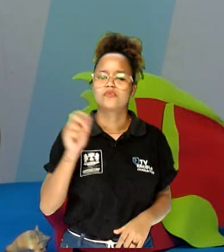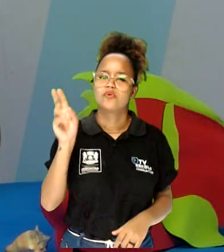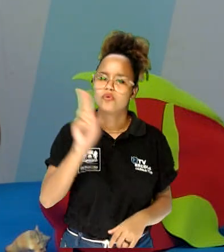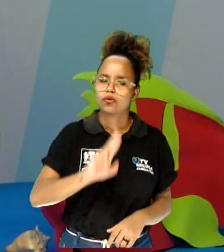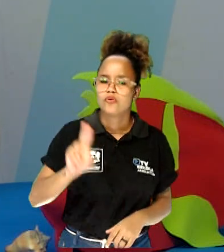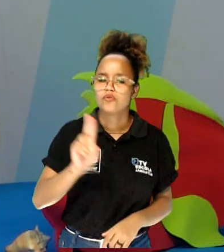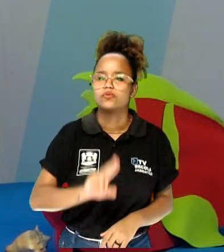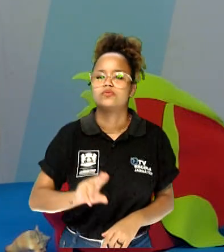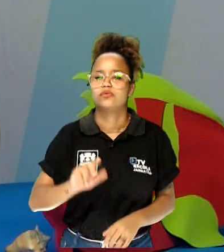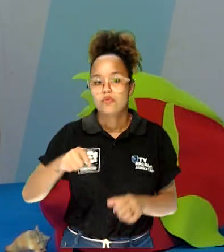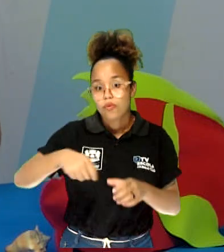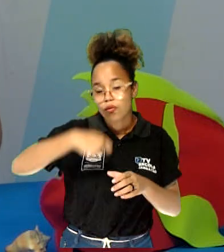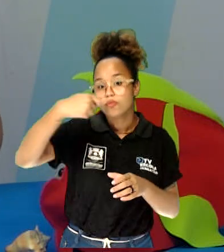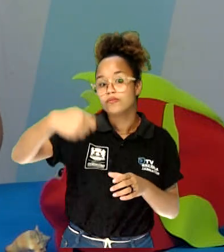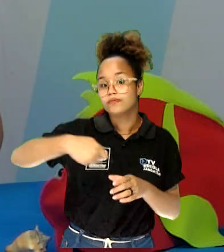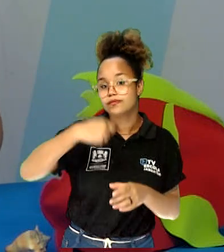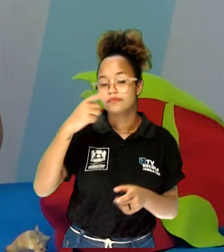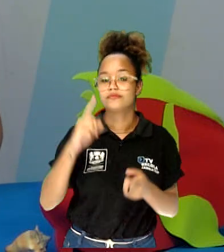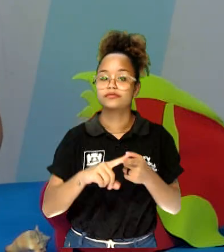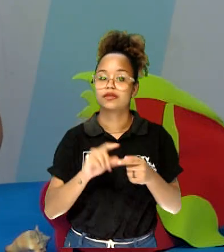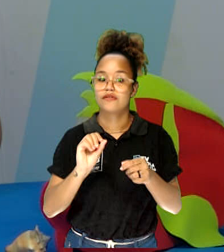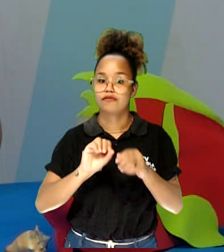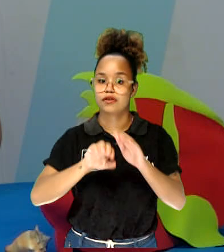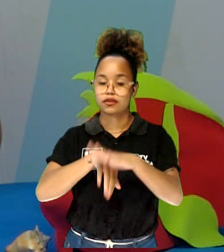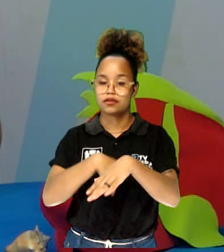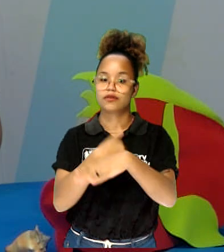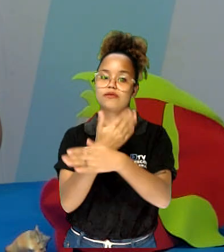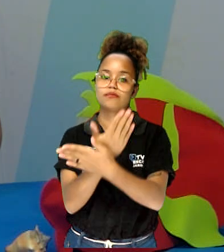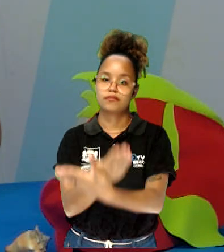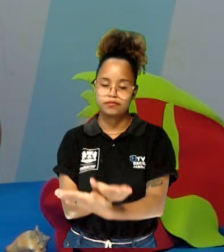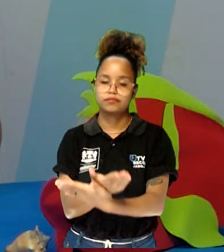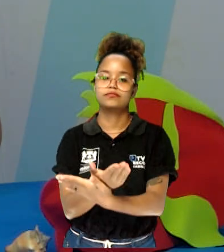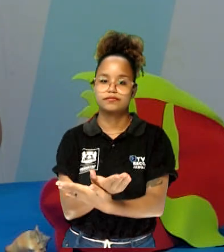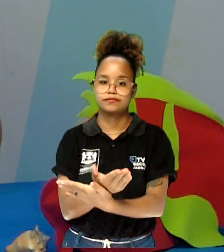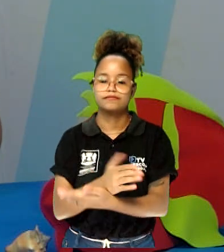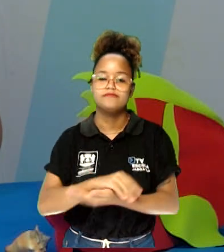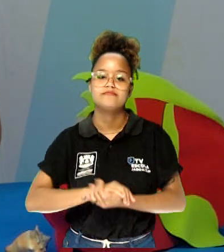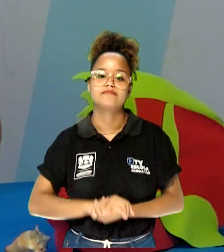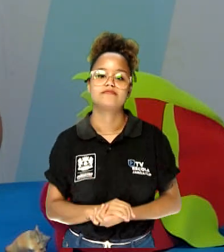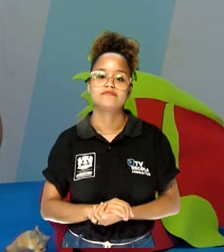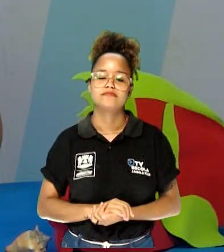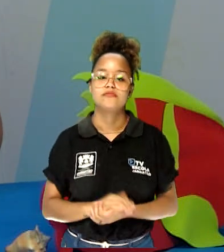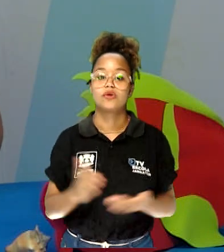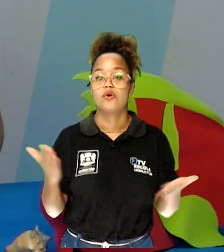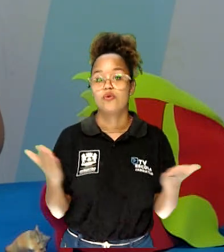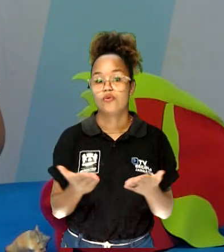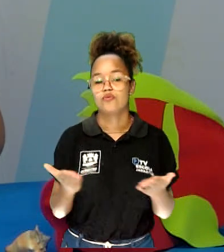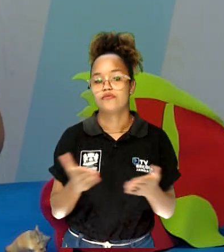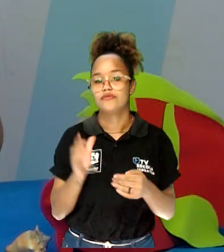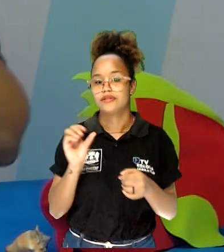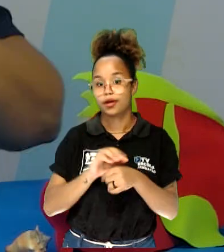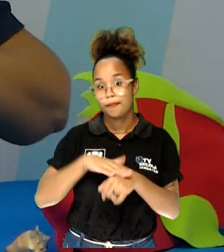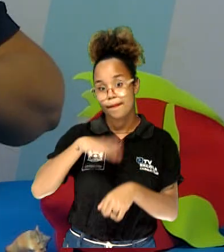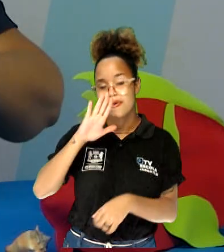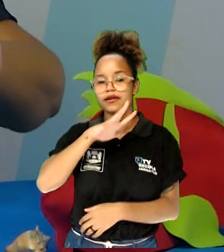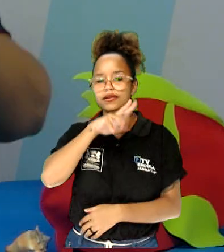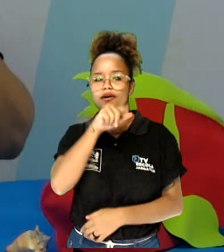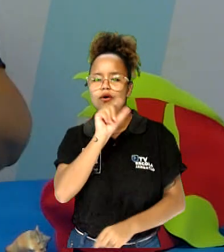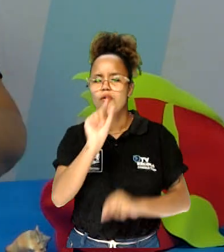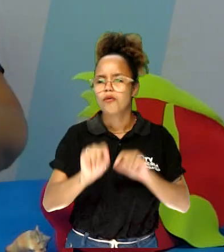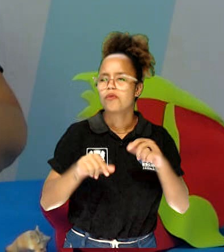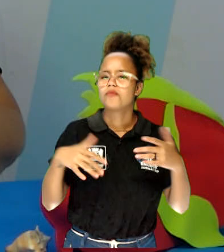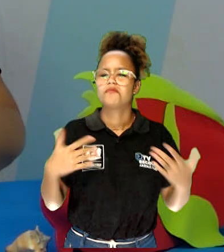de iogurte, que fizemos a baleia. Foi. E hoje nós vamos fazer mais um animal. Qual